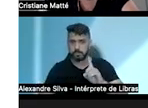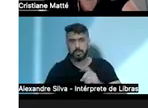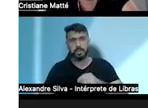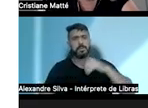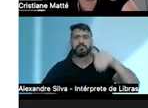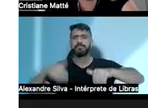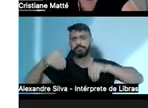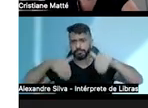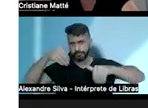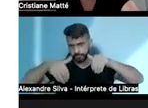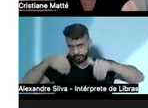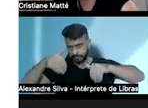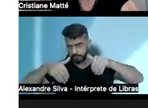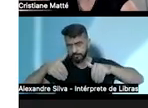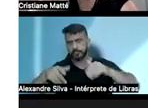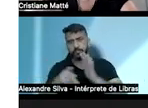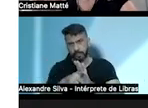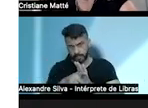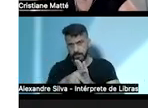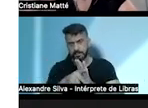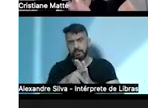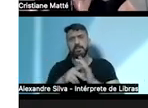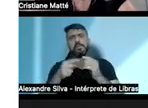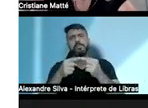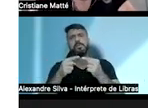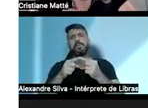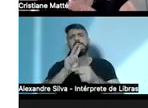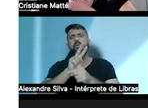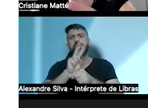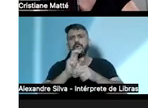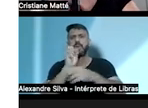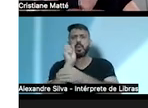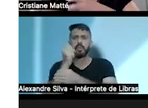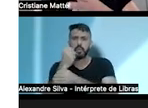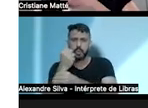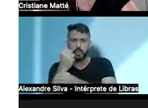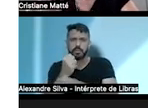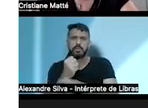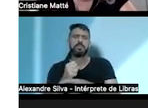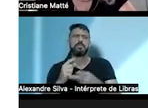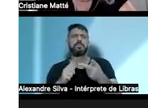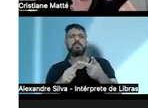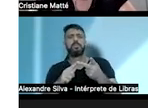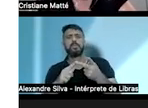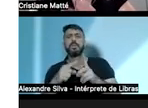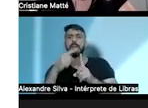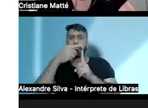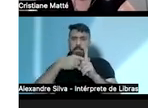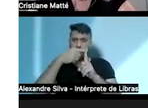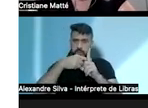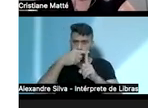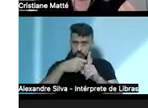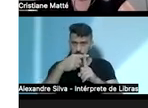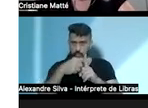o modelo que a gente usa no nosso laboratório, justamente por ter essa questão de proteção das articulações, da questão de termorregulação, né, que a gente consegue